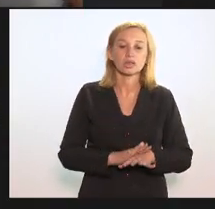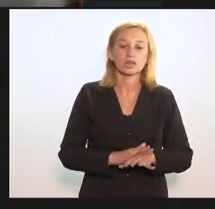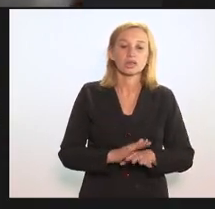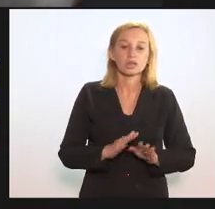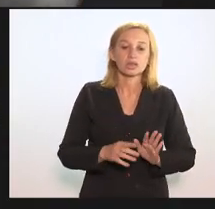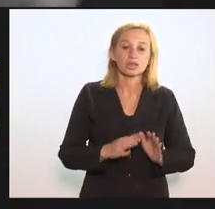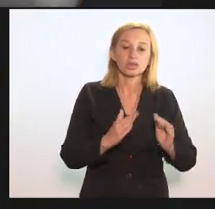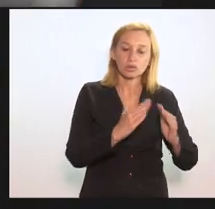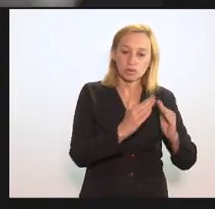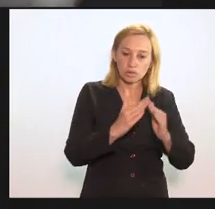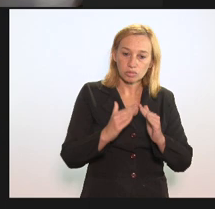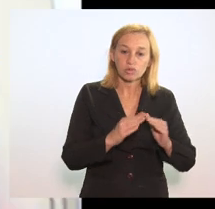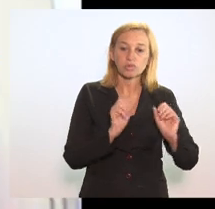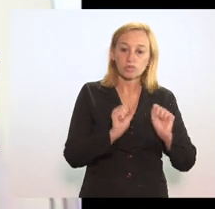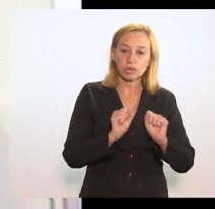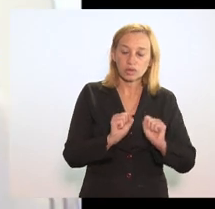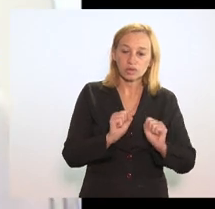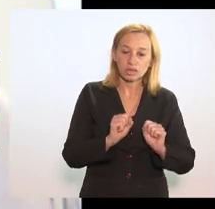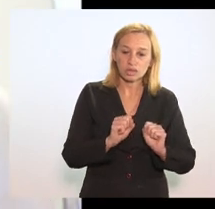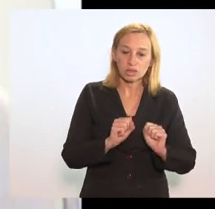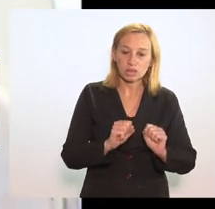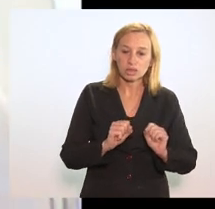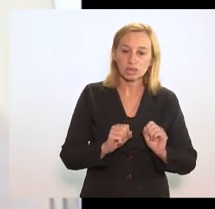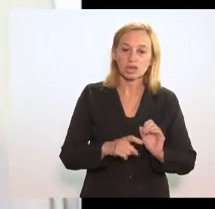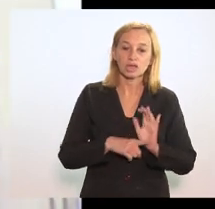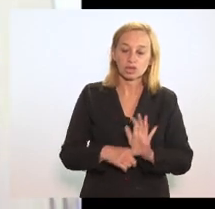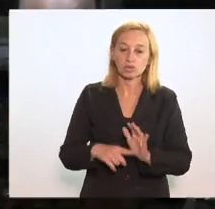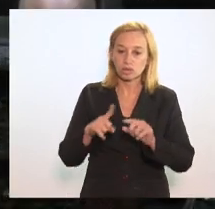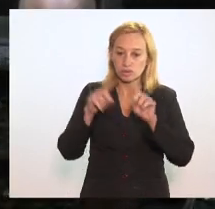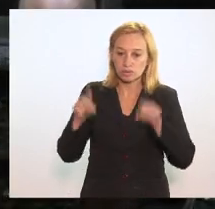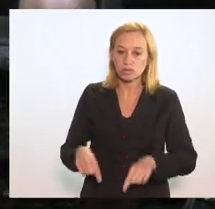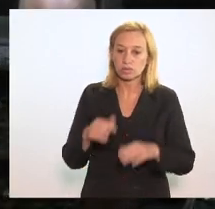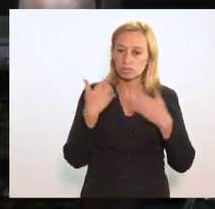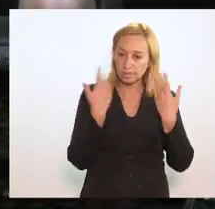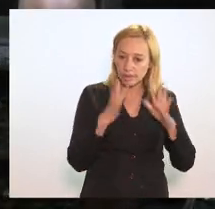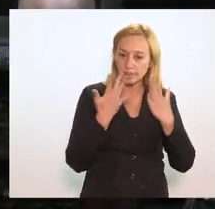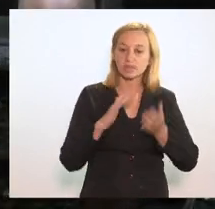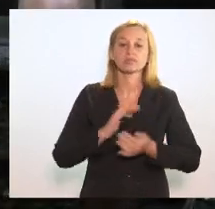imóveis possam ser destinados para o conjunto dos servidores. Parabéns.